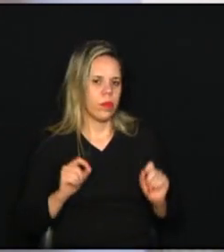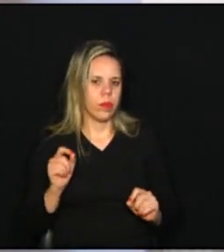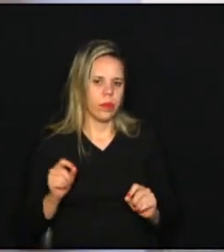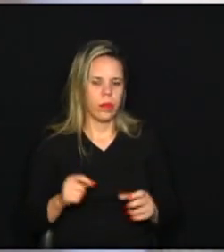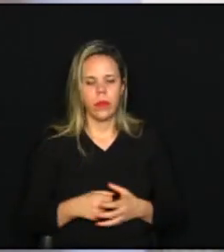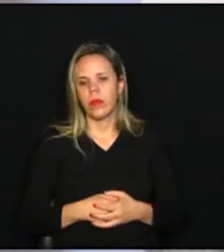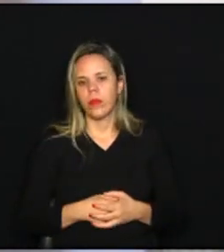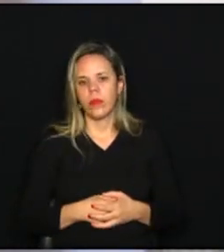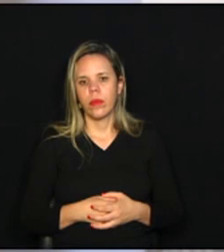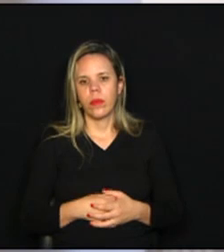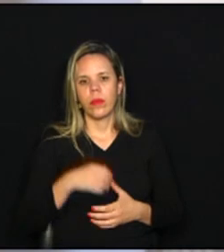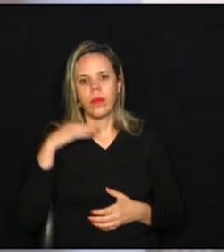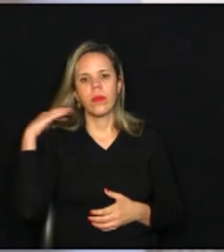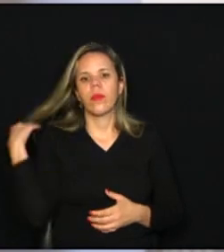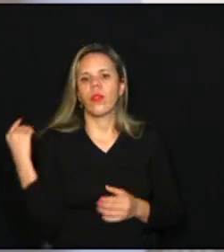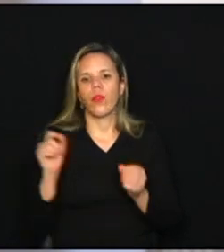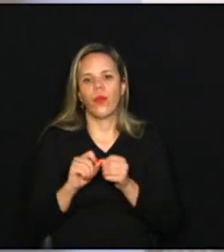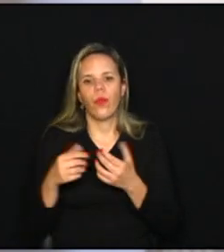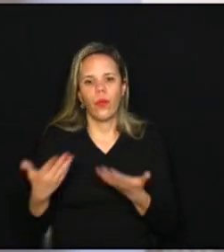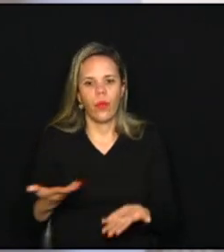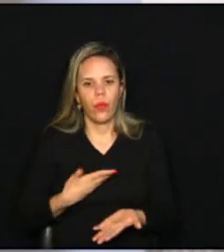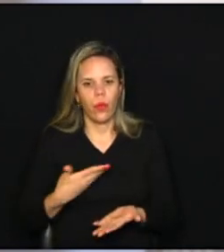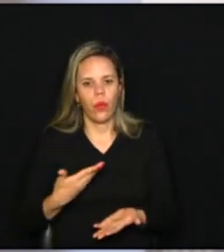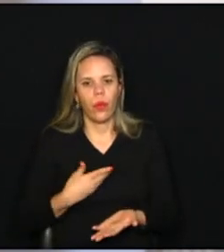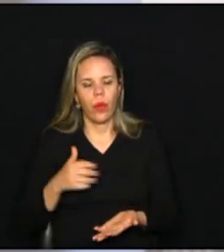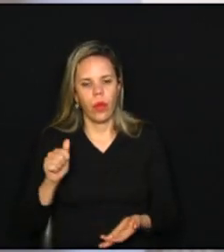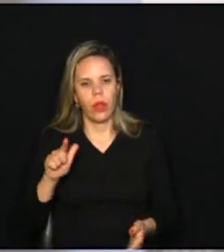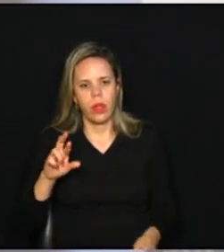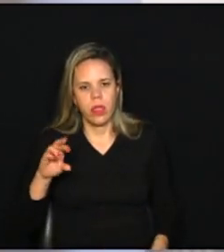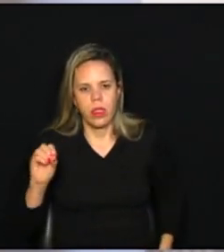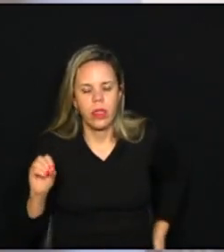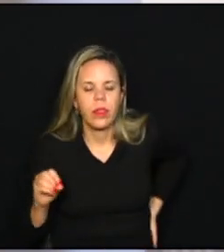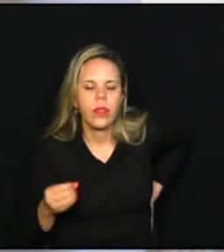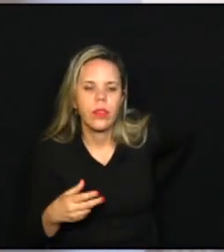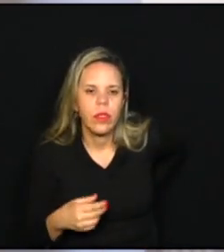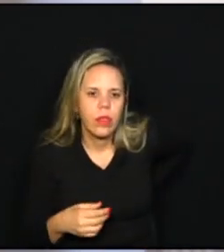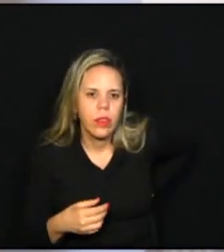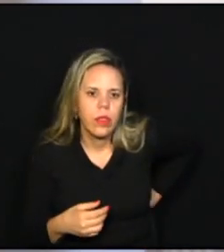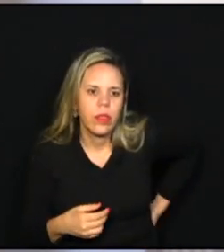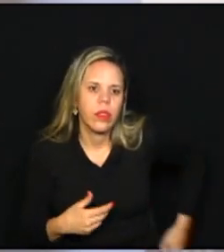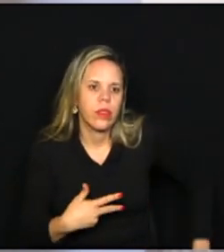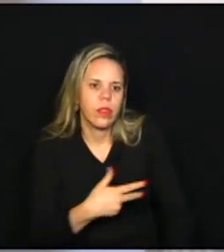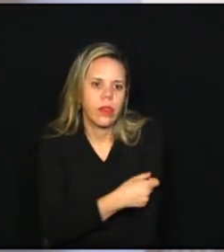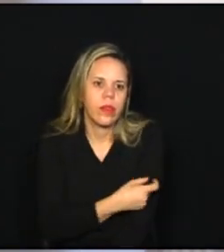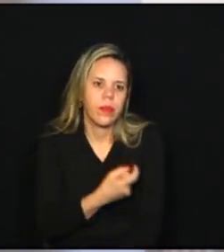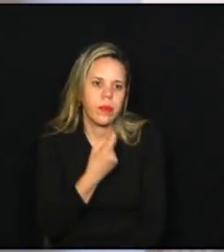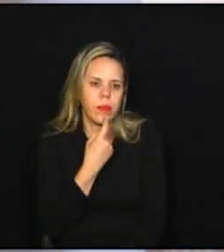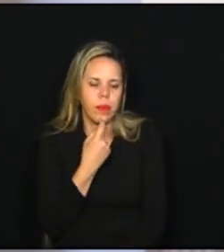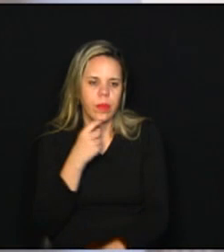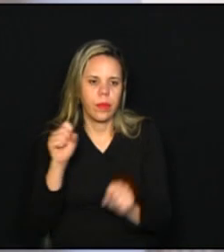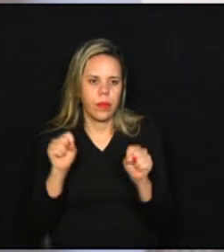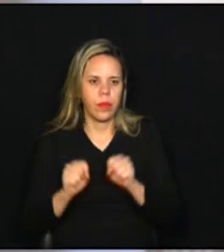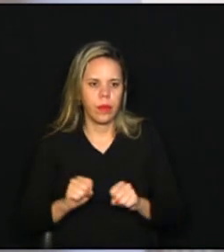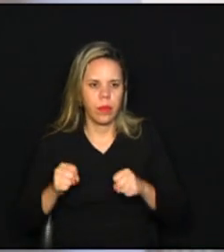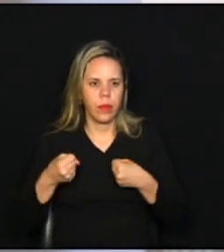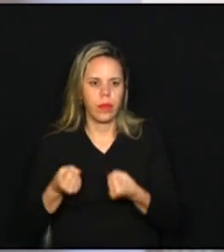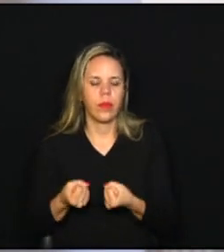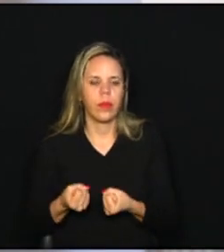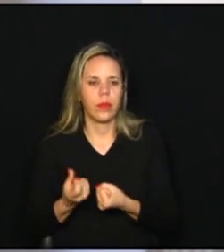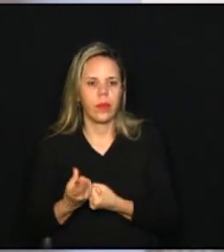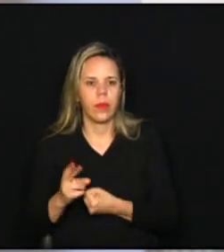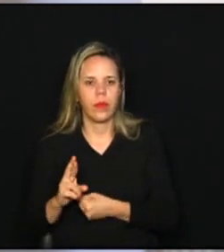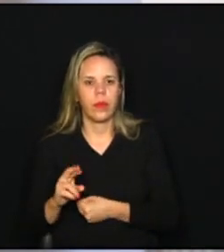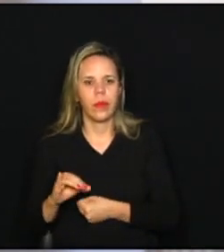a congratulação feita aqui pelo meu colega Alessandro, à vacinação em Campinas, ao sistema, a todo o esforço que a doutora Andréia e